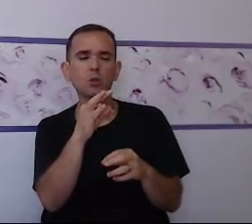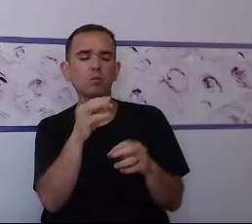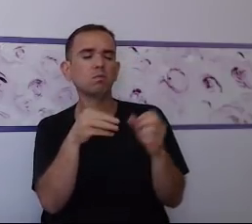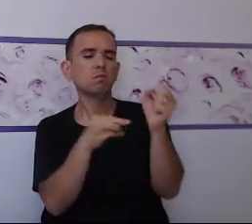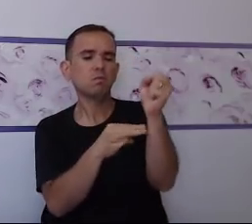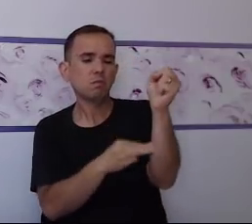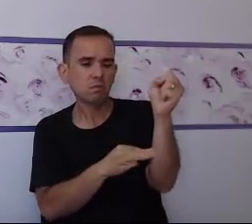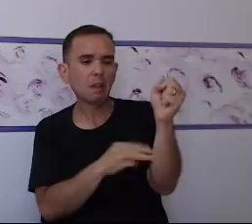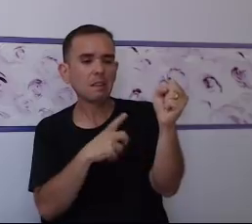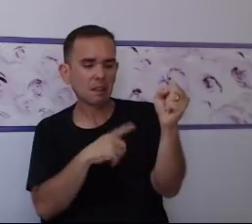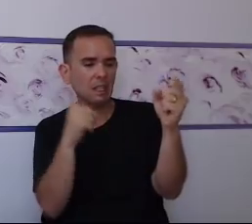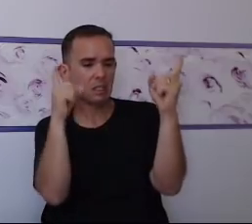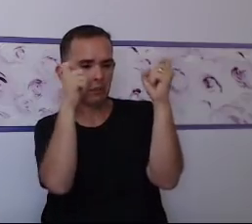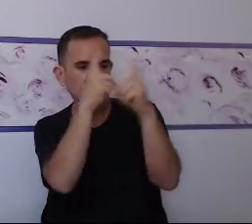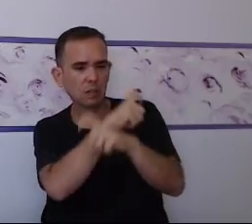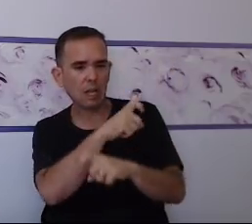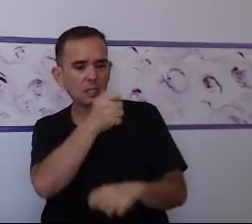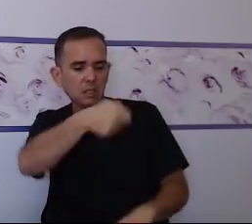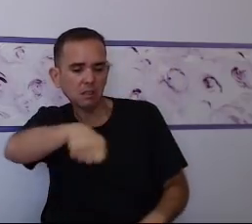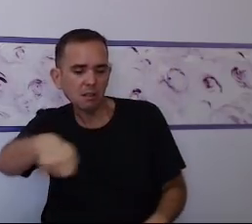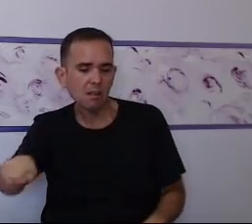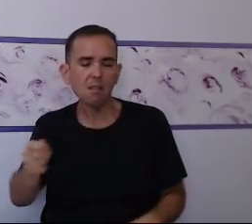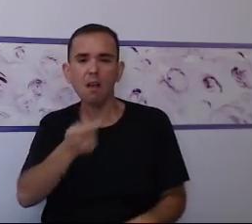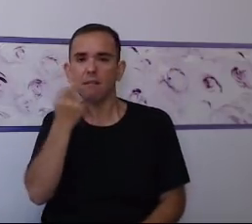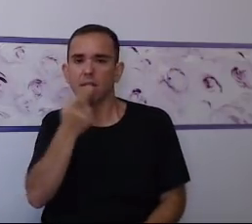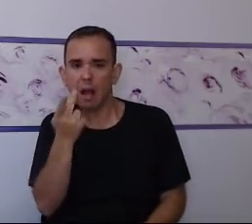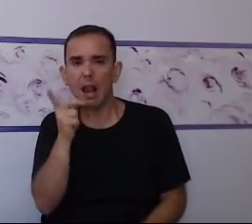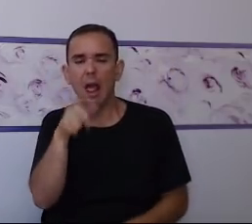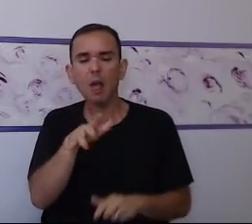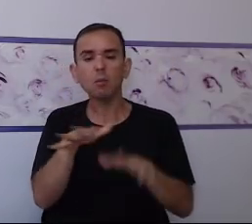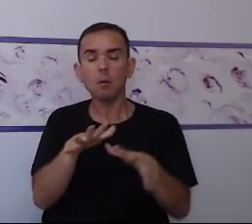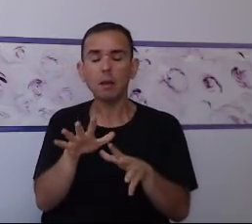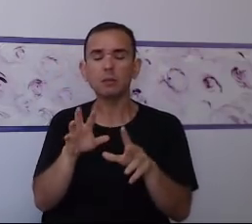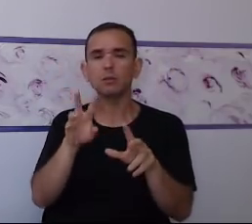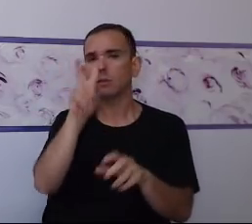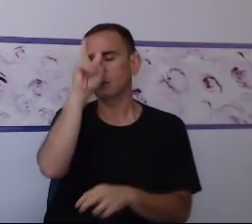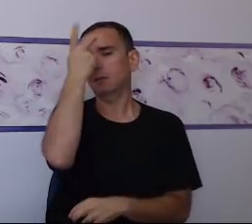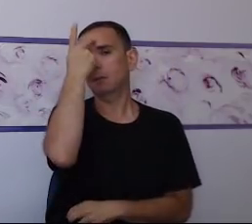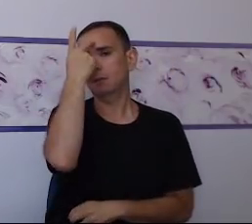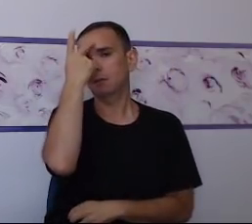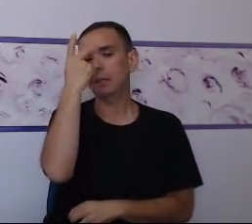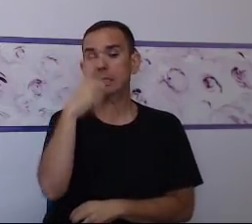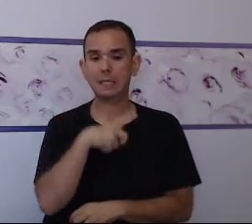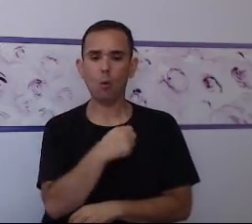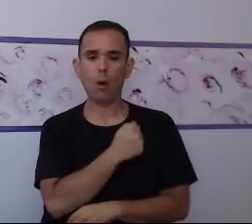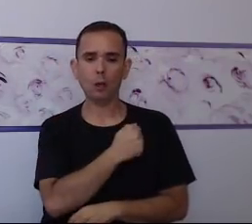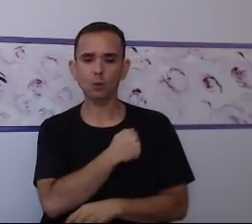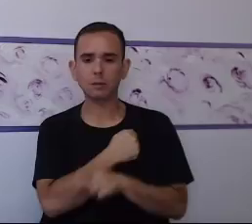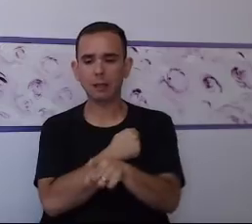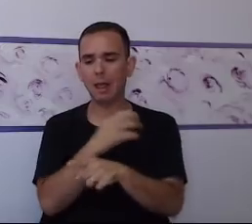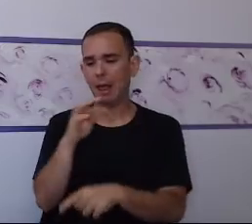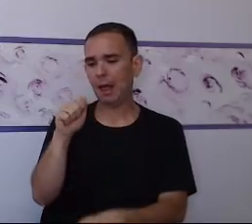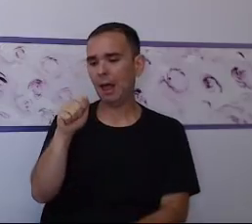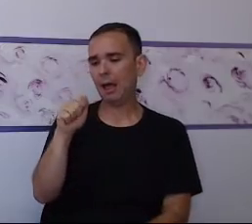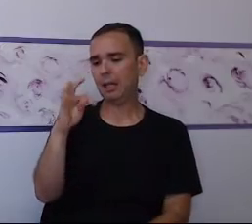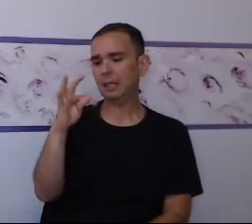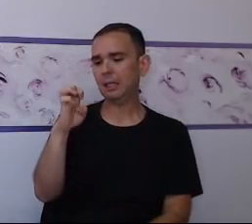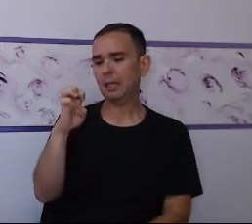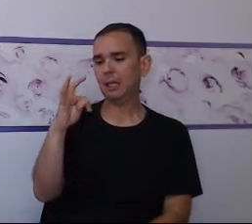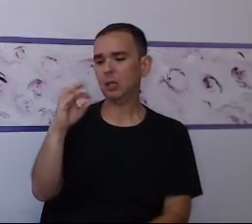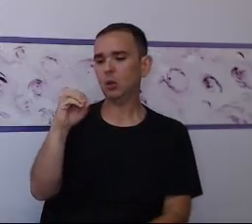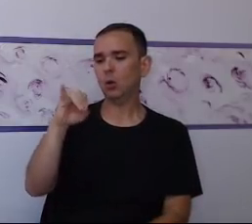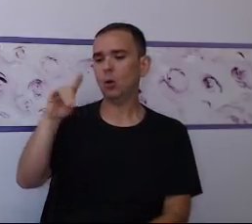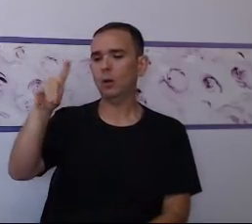dificuldade na escrita, dificuldade na fala, os movimentos são alterados. Então, se eu tenho um aluno que tem do tipo atetoide, ele tem um